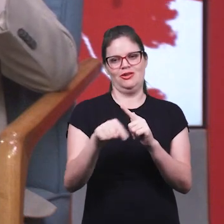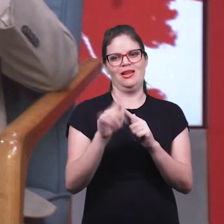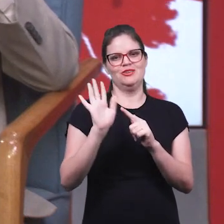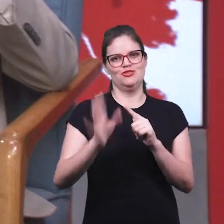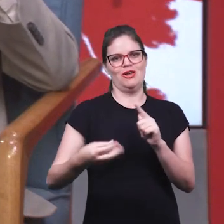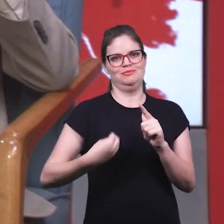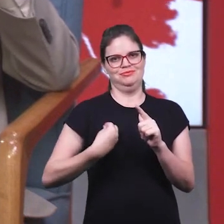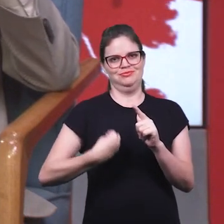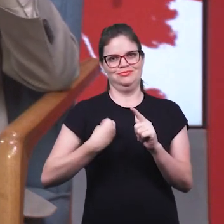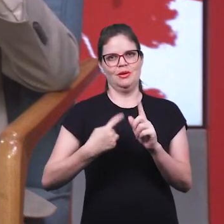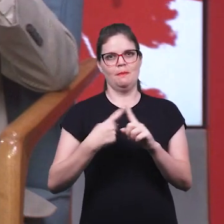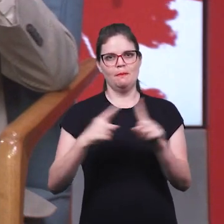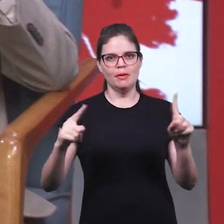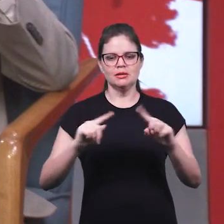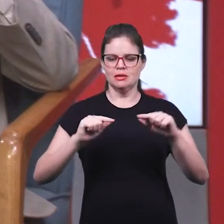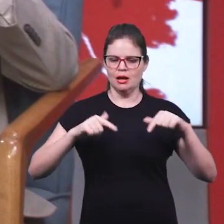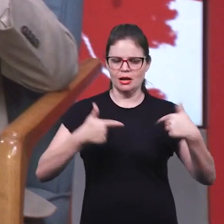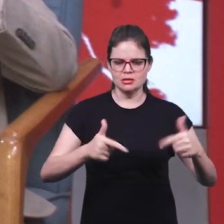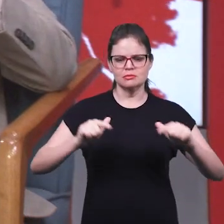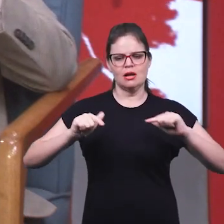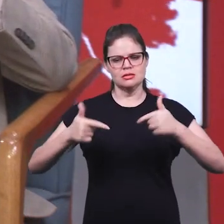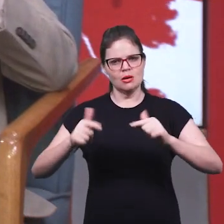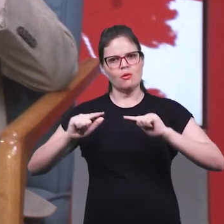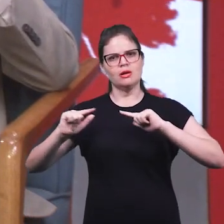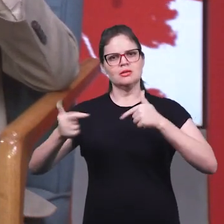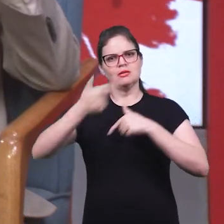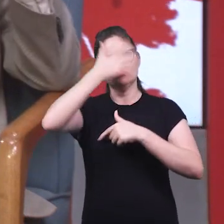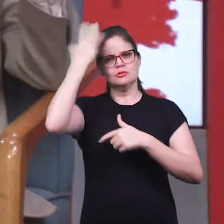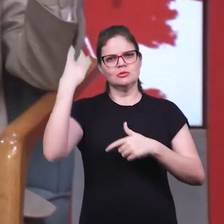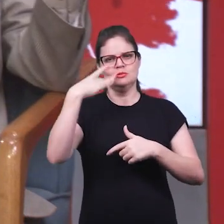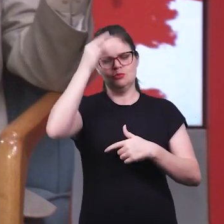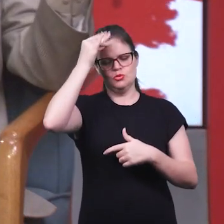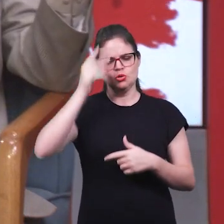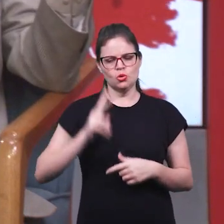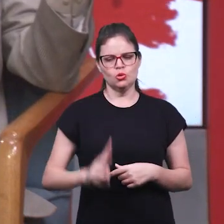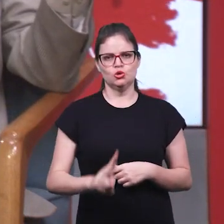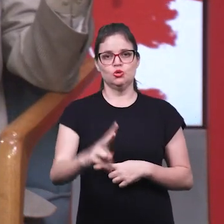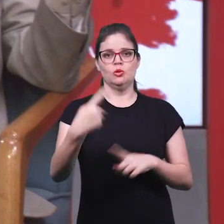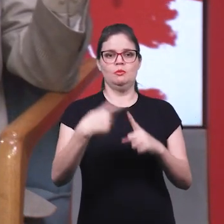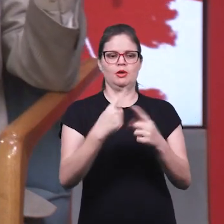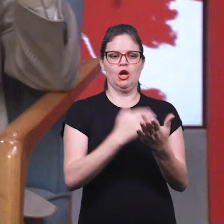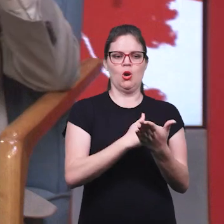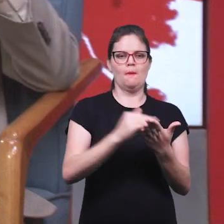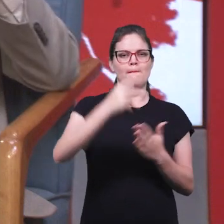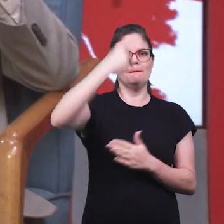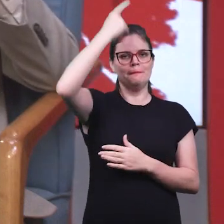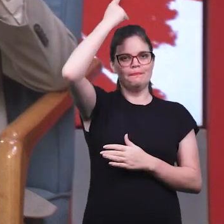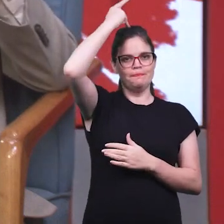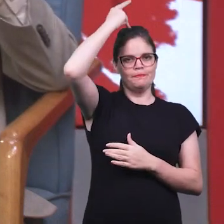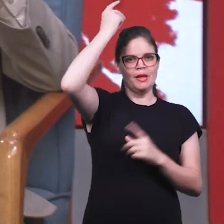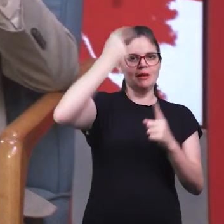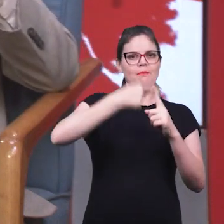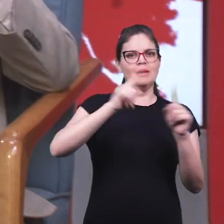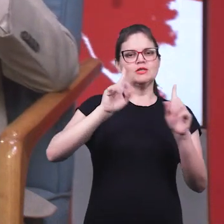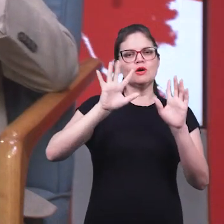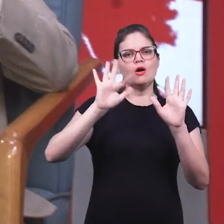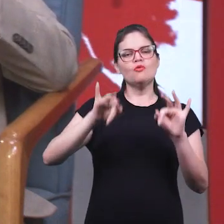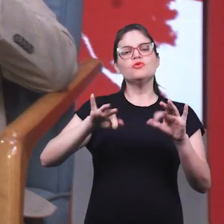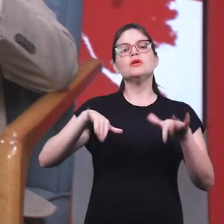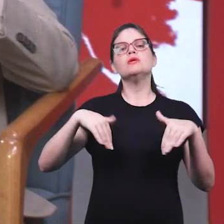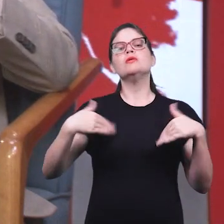porém, os atos do Espírito Santo continuam, porque os atos do Espírito Santo começam no Pentecoste, eles vão